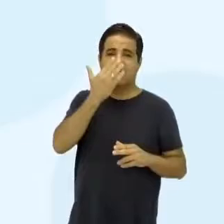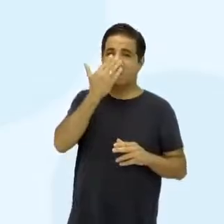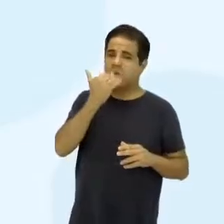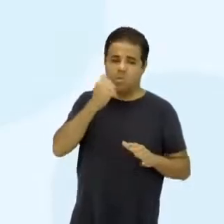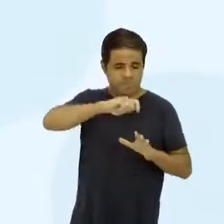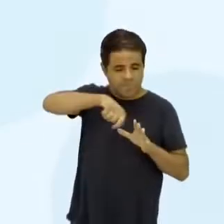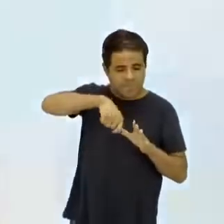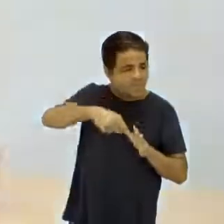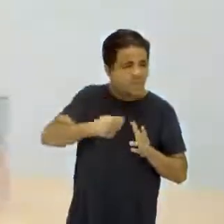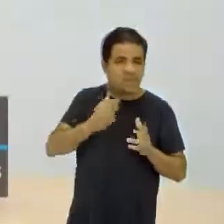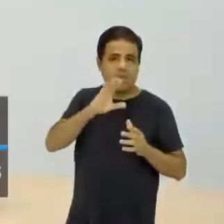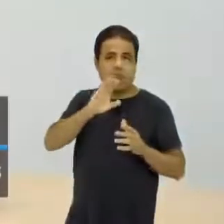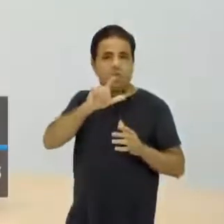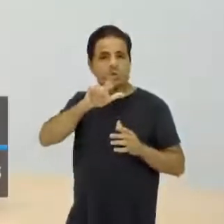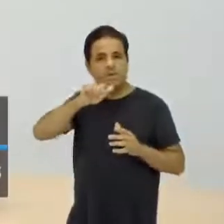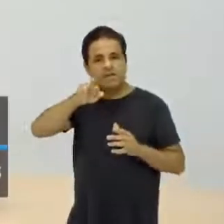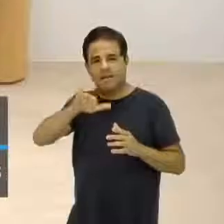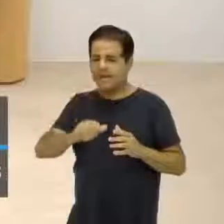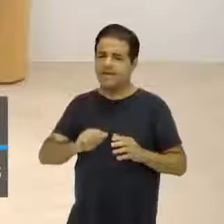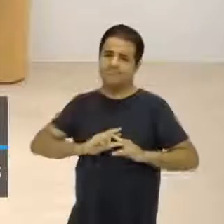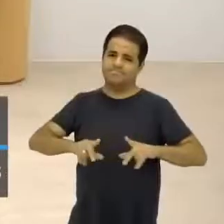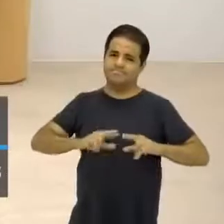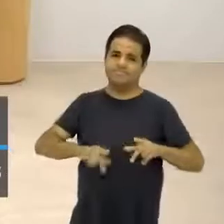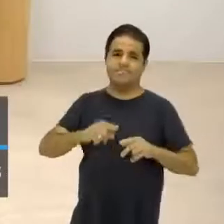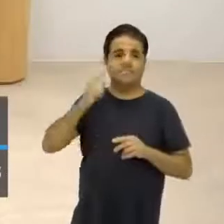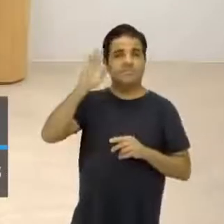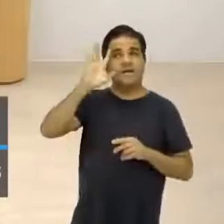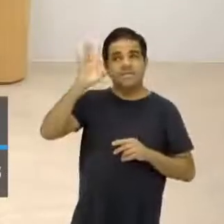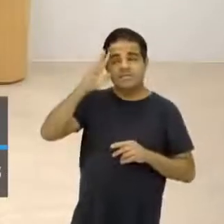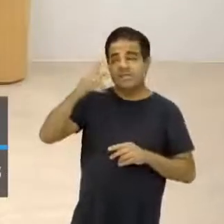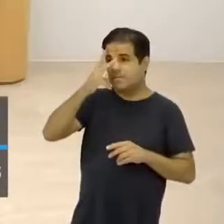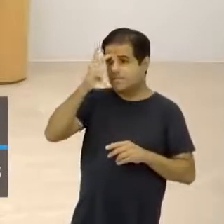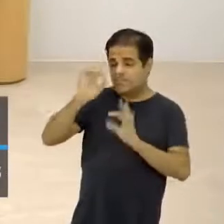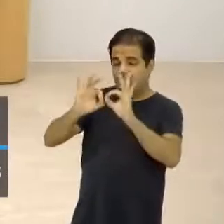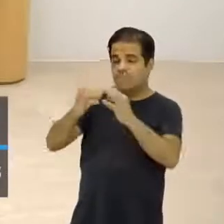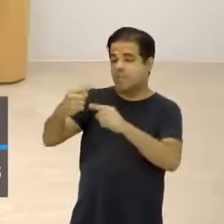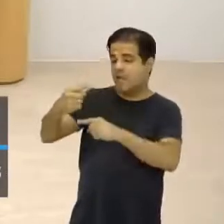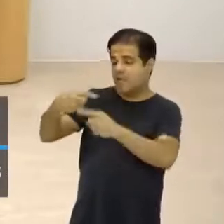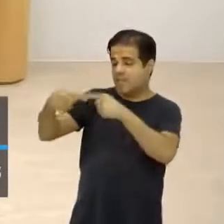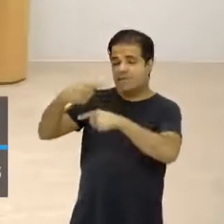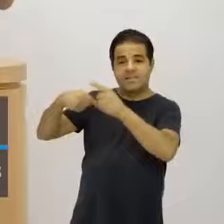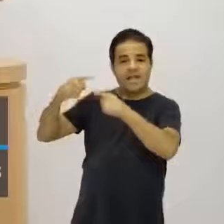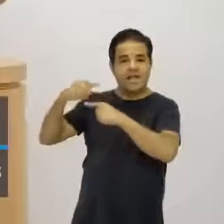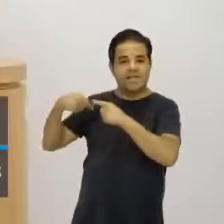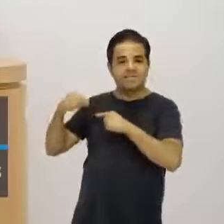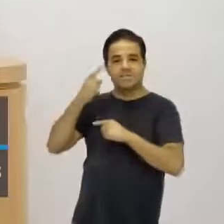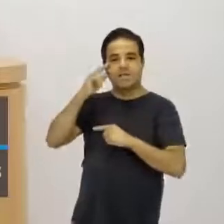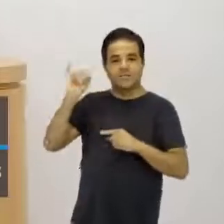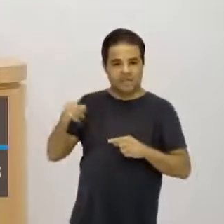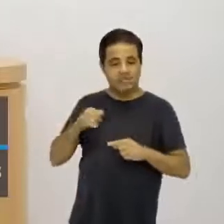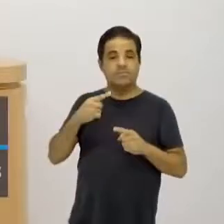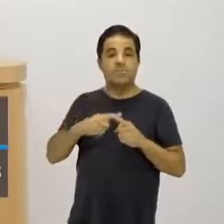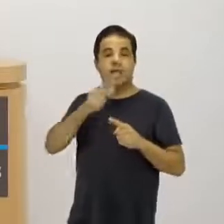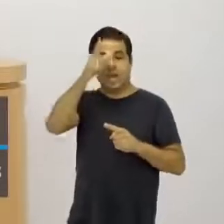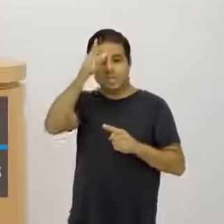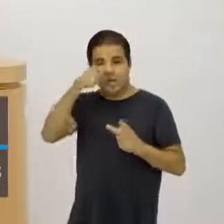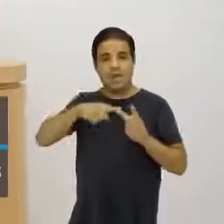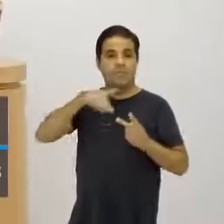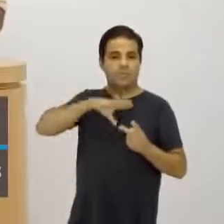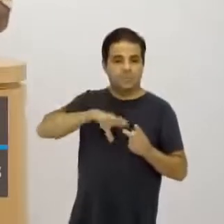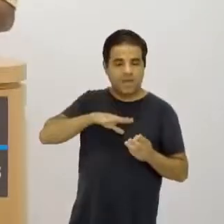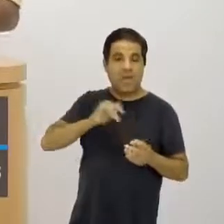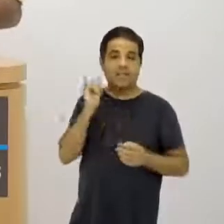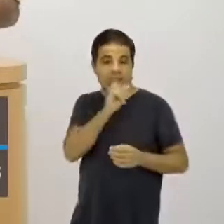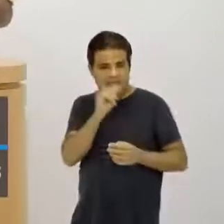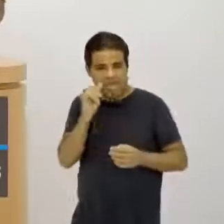a culinária. Imagina o japonês, os descendentes de japonês. Imagine. Né? Porque o italiano, o alemão, o português,